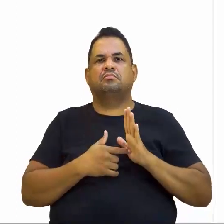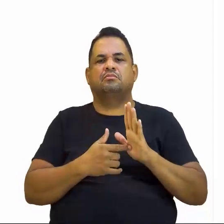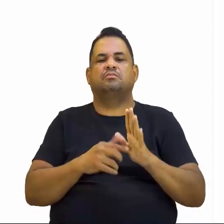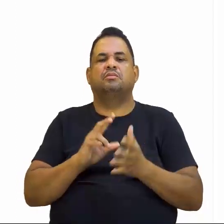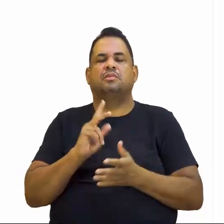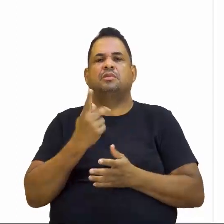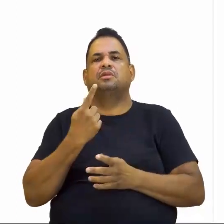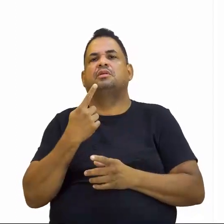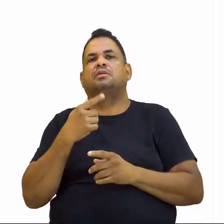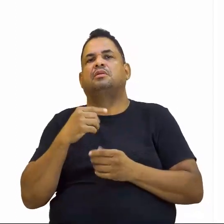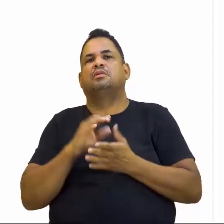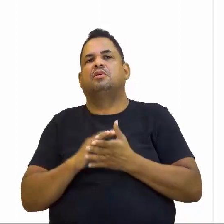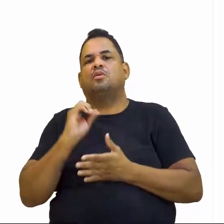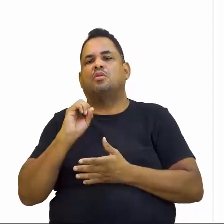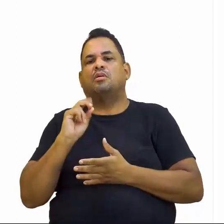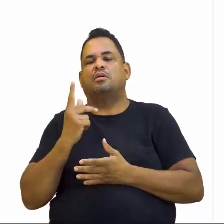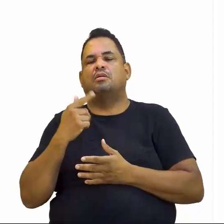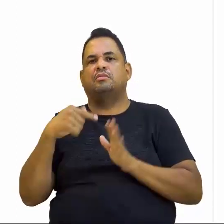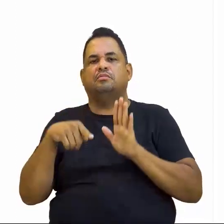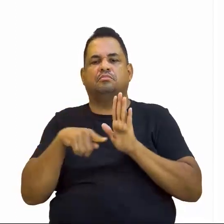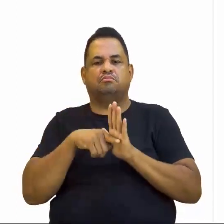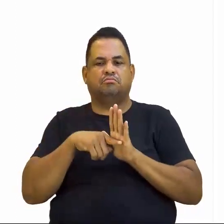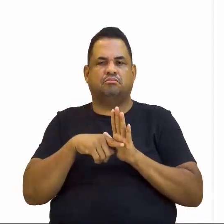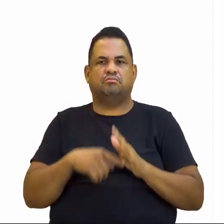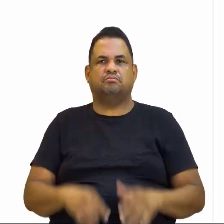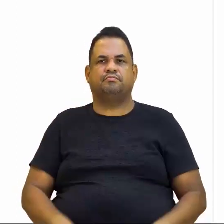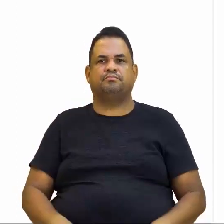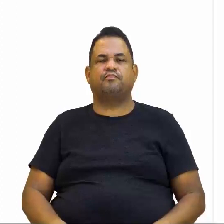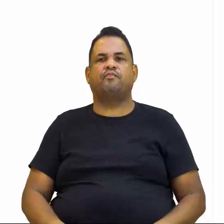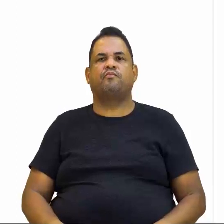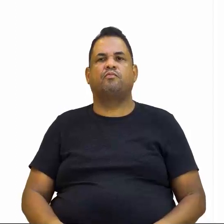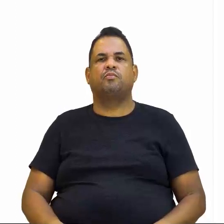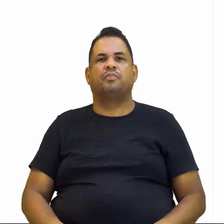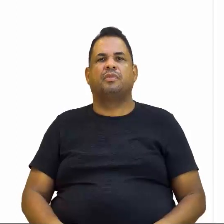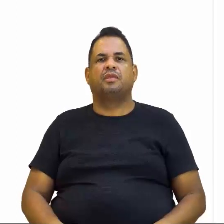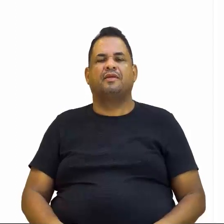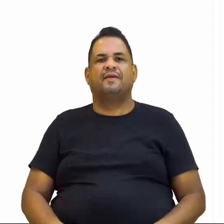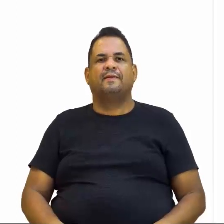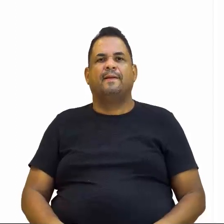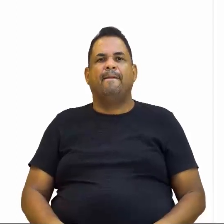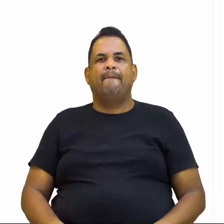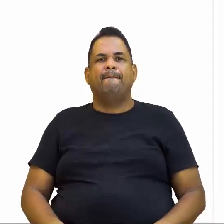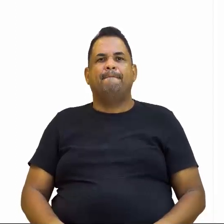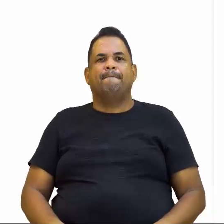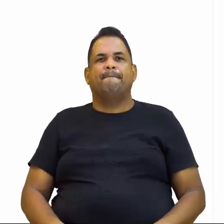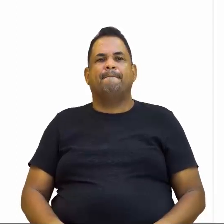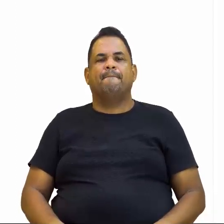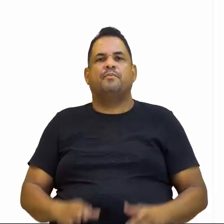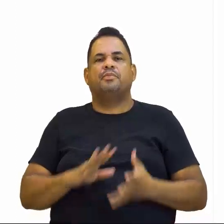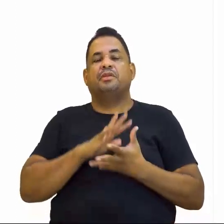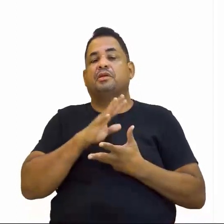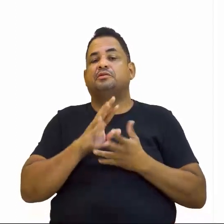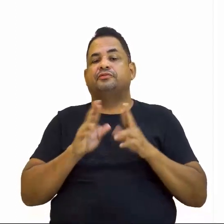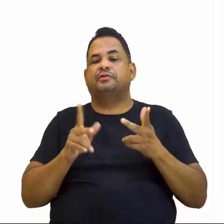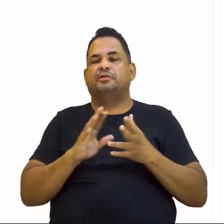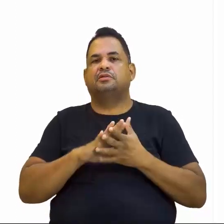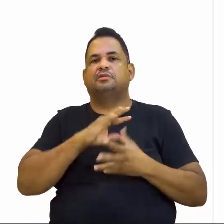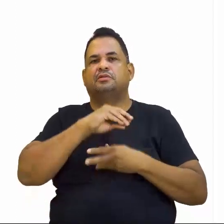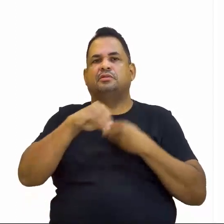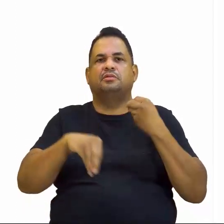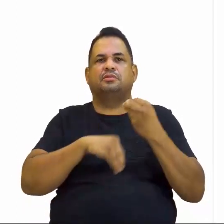H+, nem OH-, ele é um sal neutro. A única situação desse sal é que ele está misturado